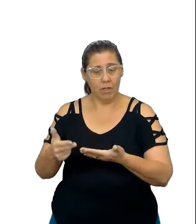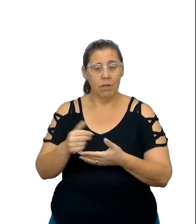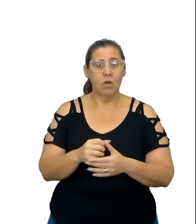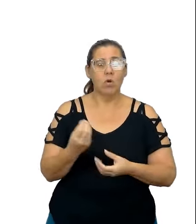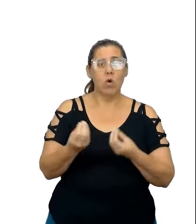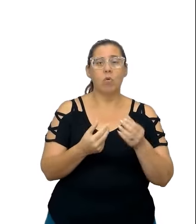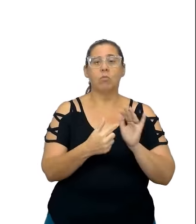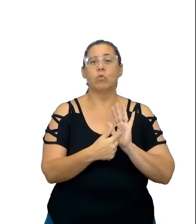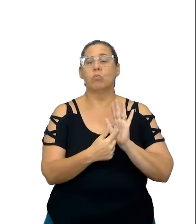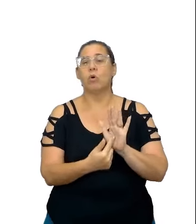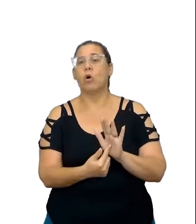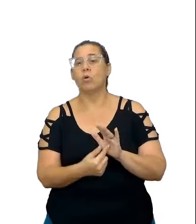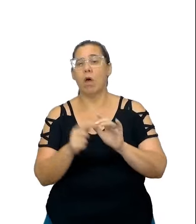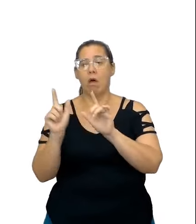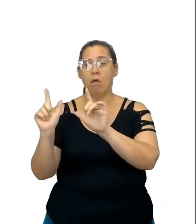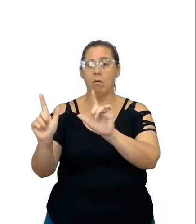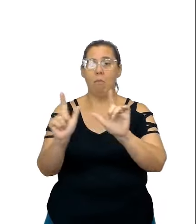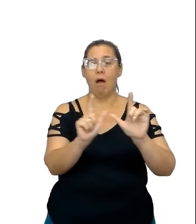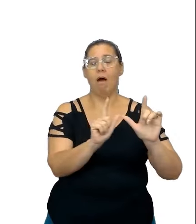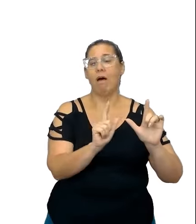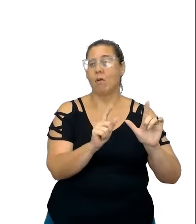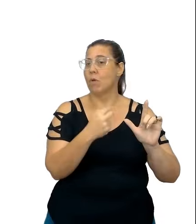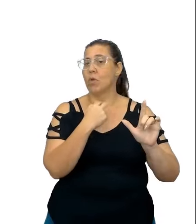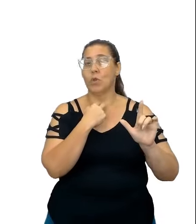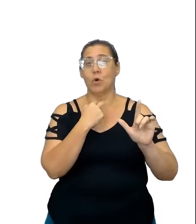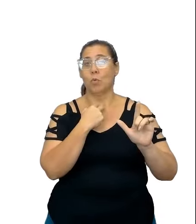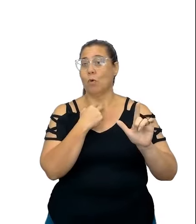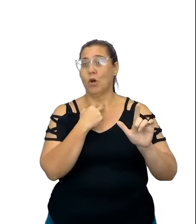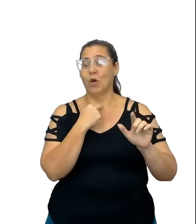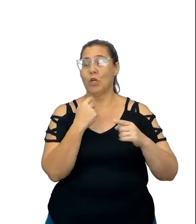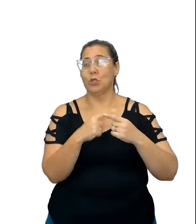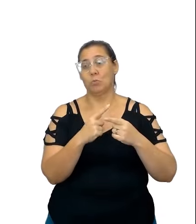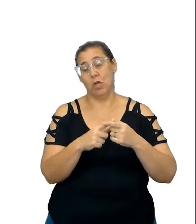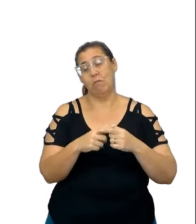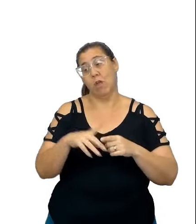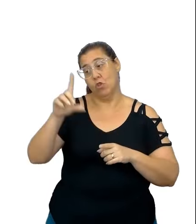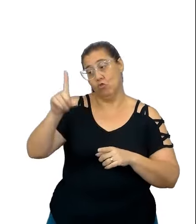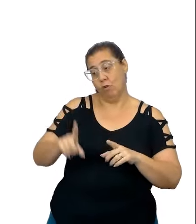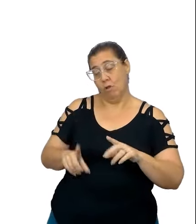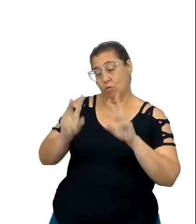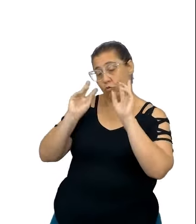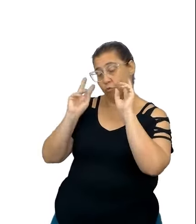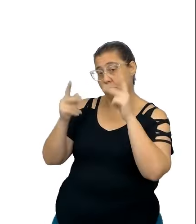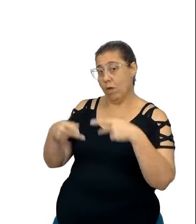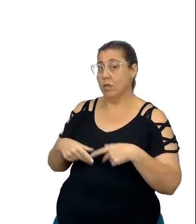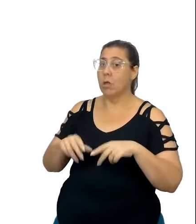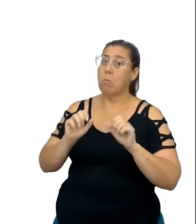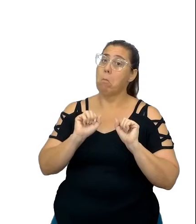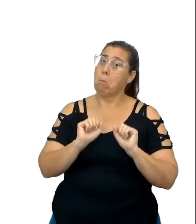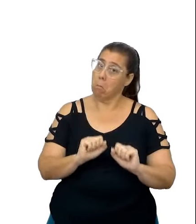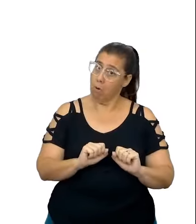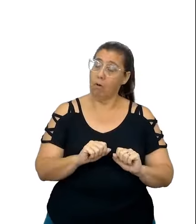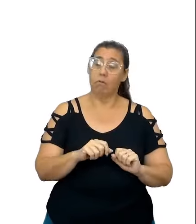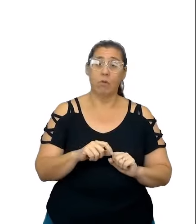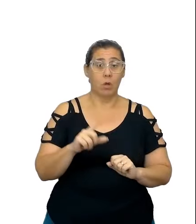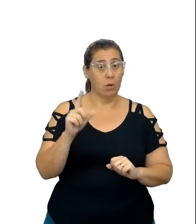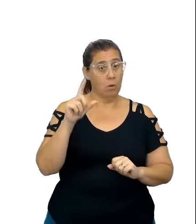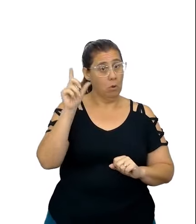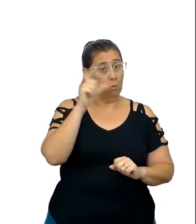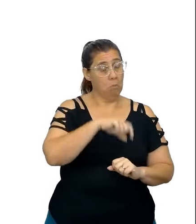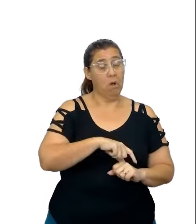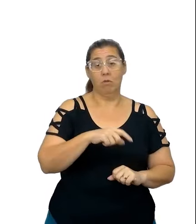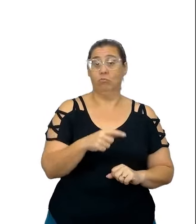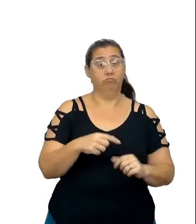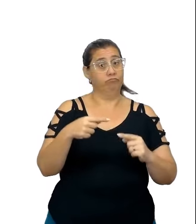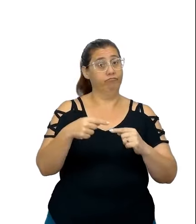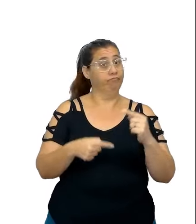imagem. Não pode usar qualquer imagem, porque se você ferir os direitos humanos, isso pode ser terrível, pode ser